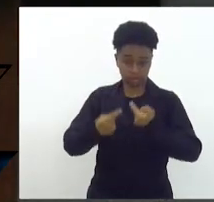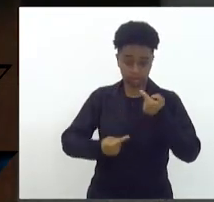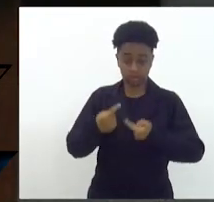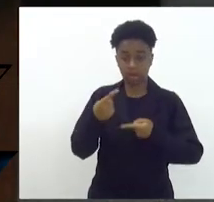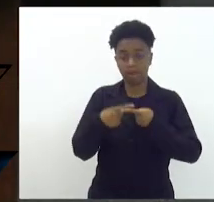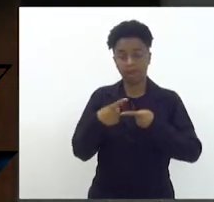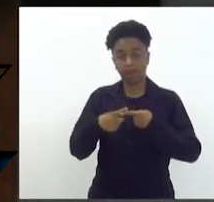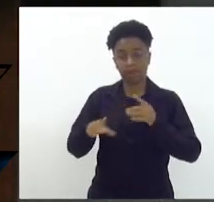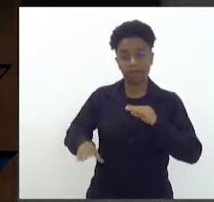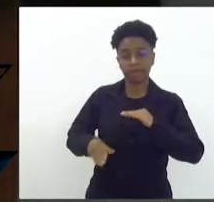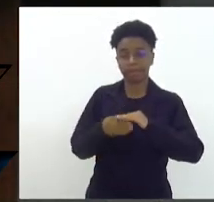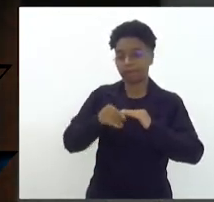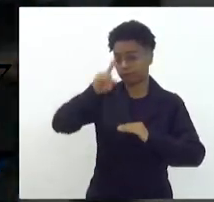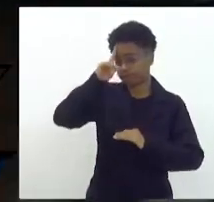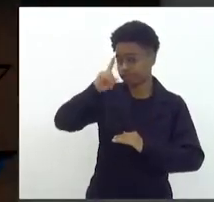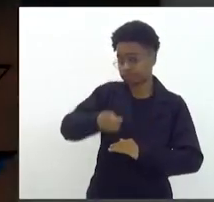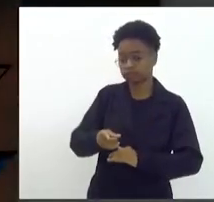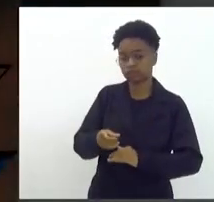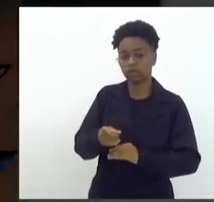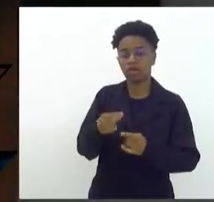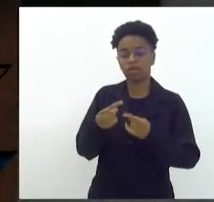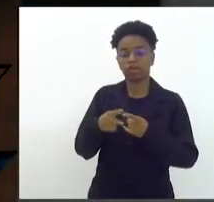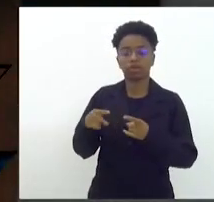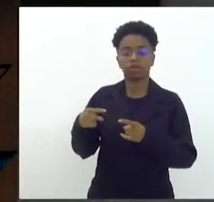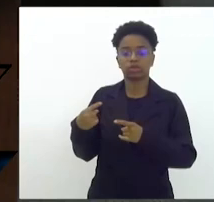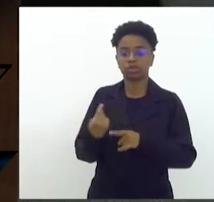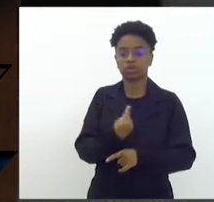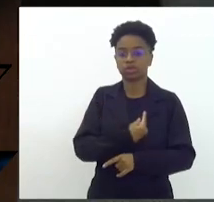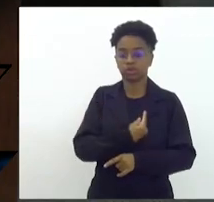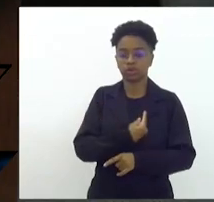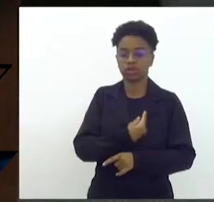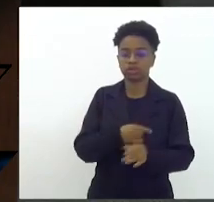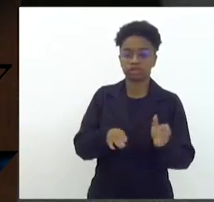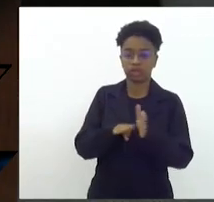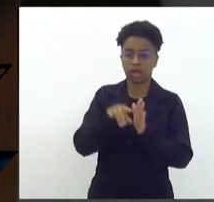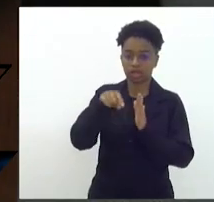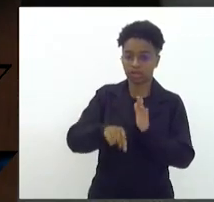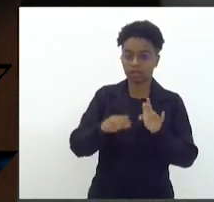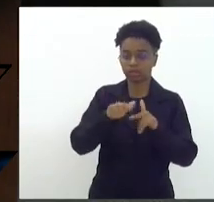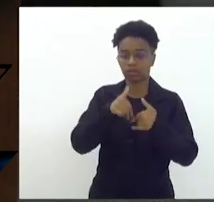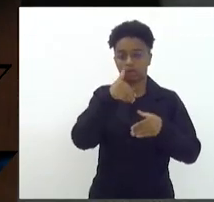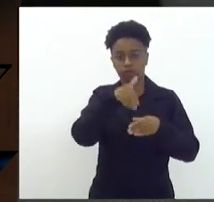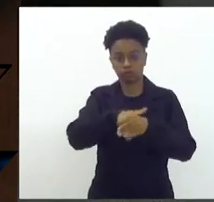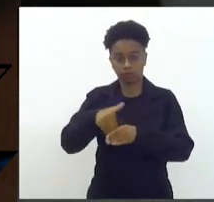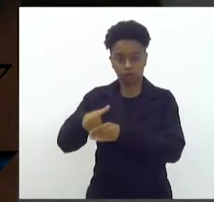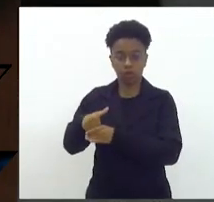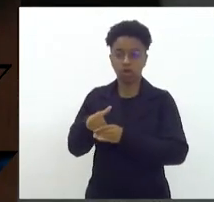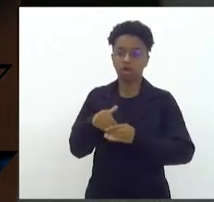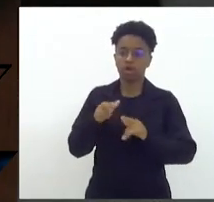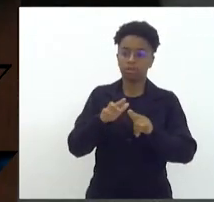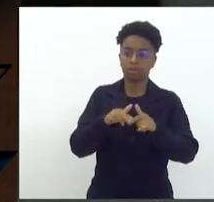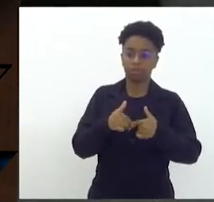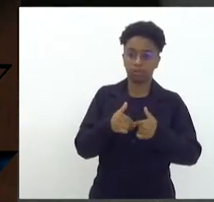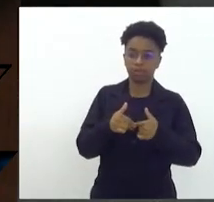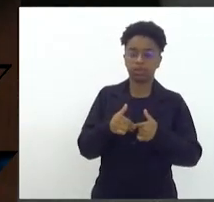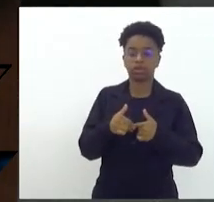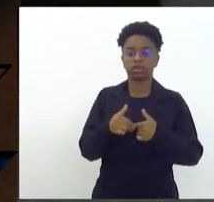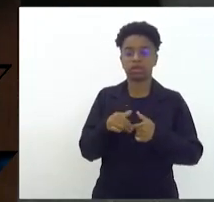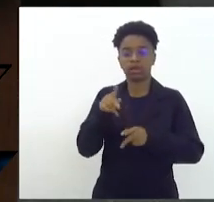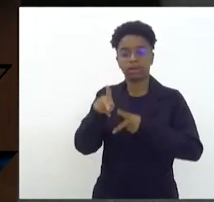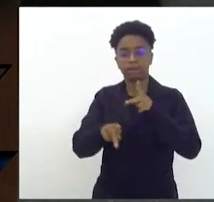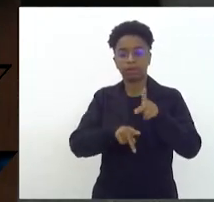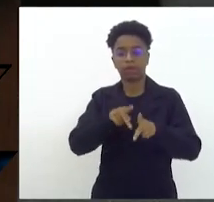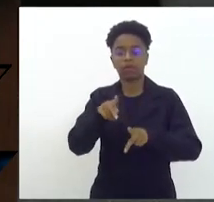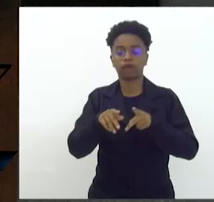emendas impositivas é todos nós aqui chegamos através do voto através das procurações em branco que a população